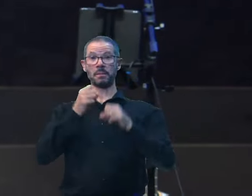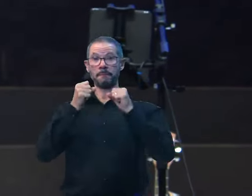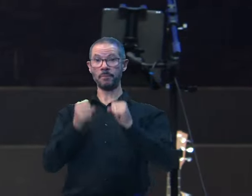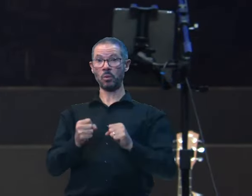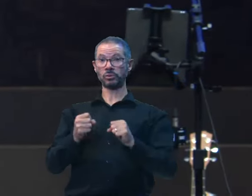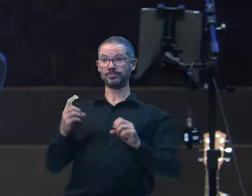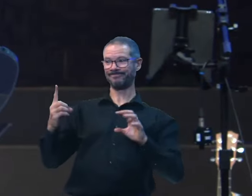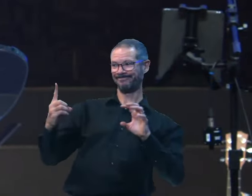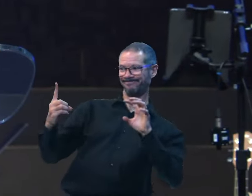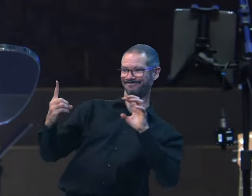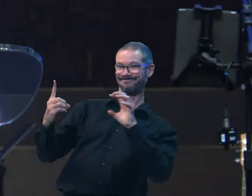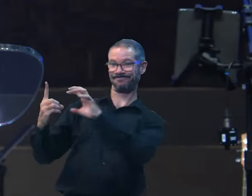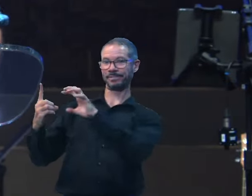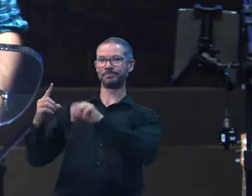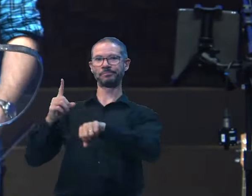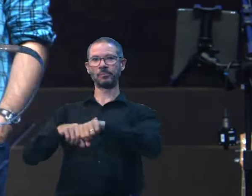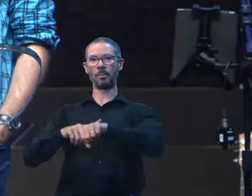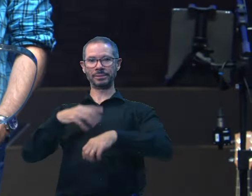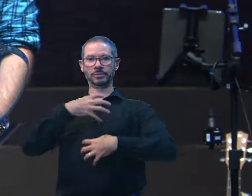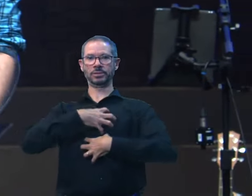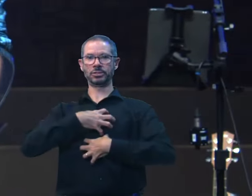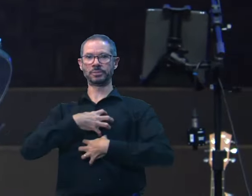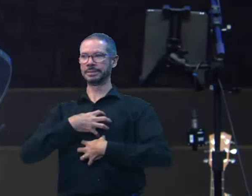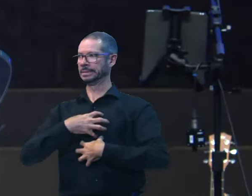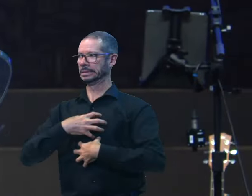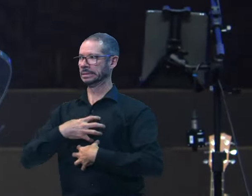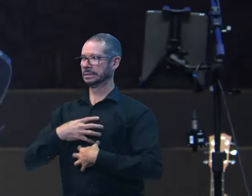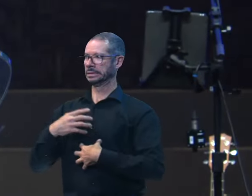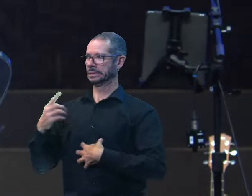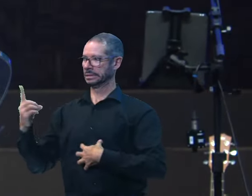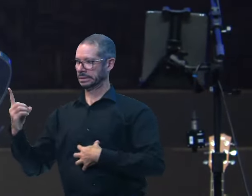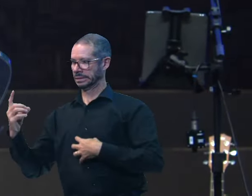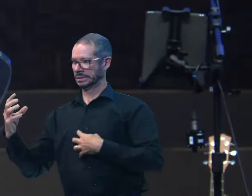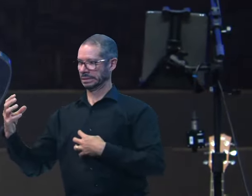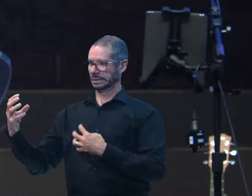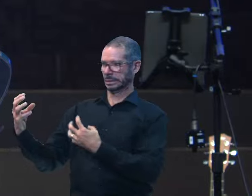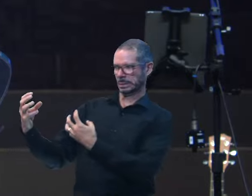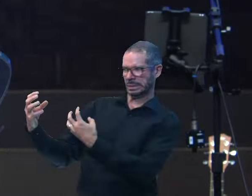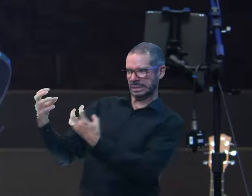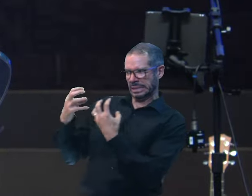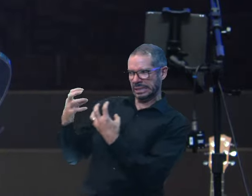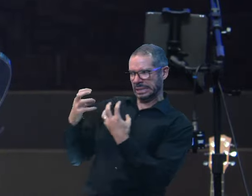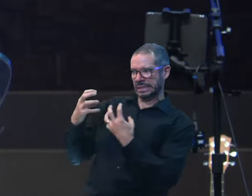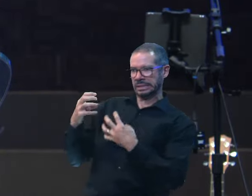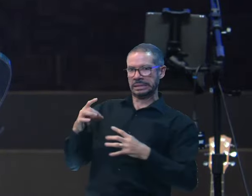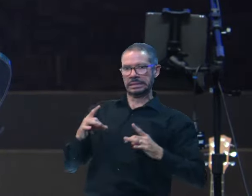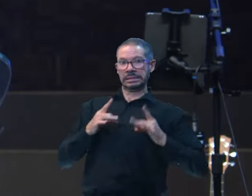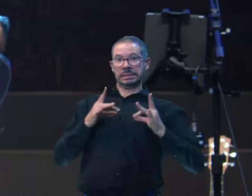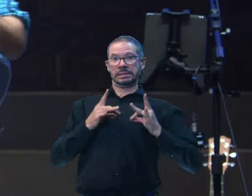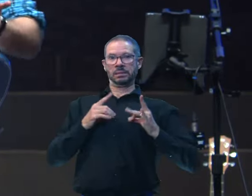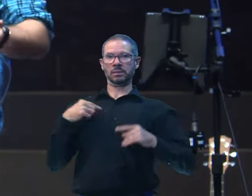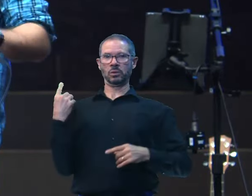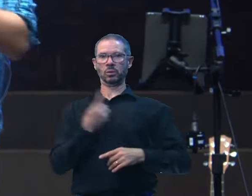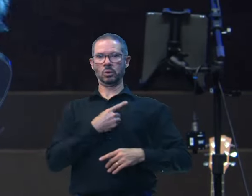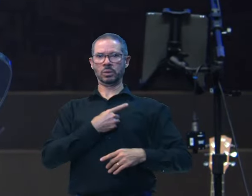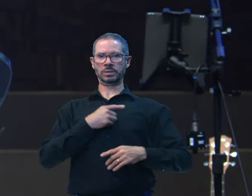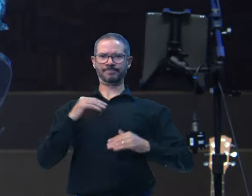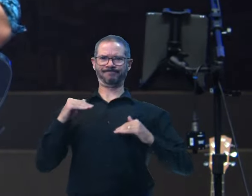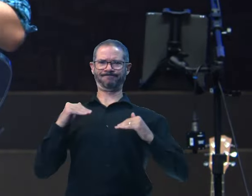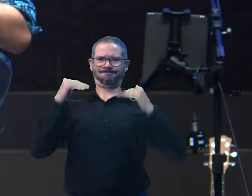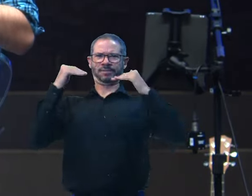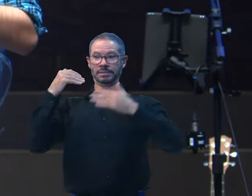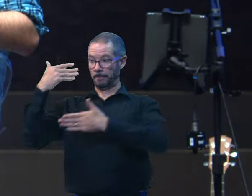porque em alguns momentos nos sentimos ameaçados de alguma forma. Sentimos que a nossa autoridade está sendo